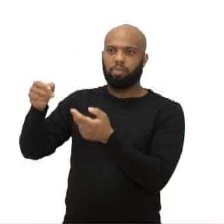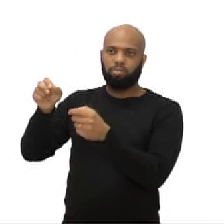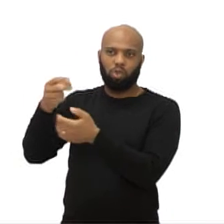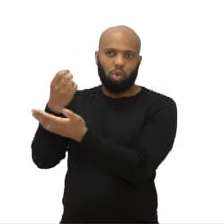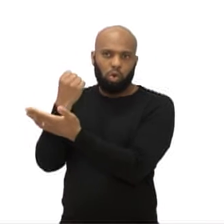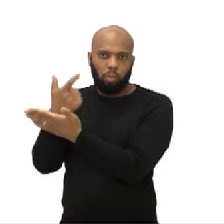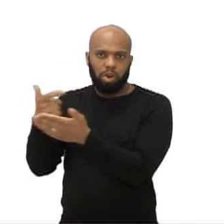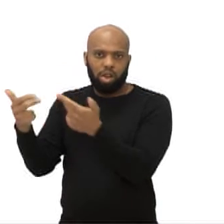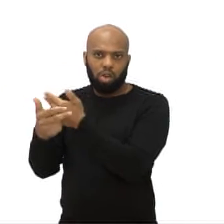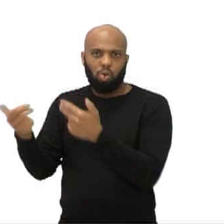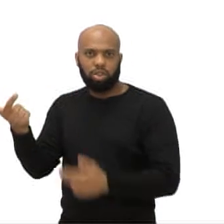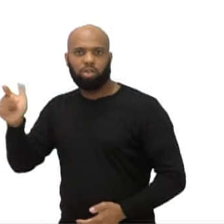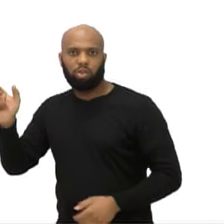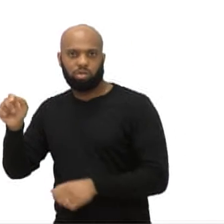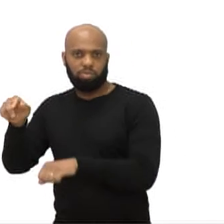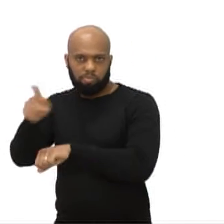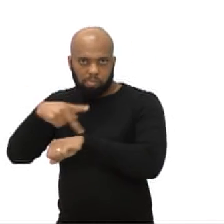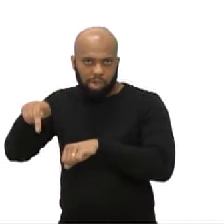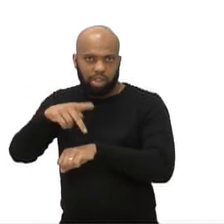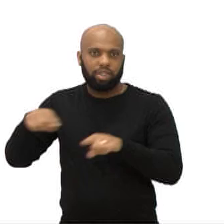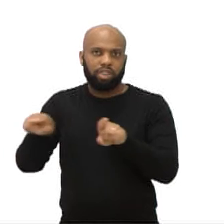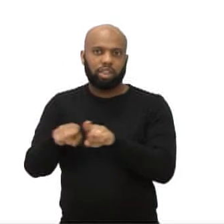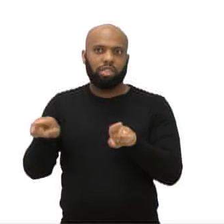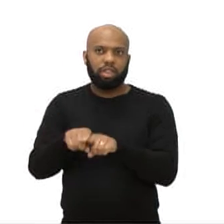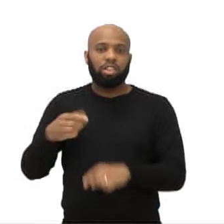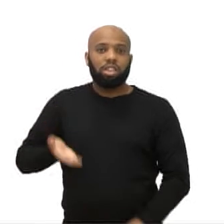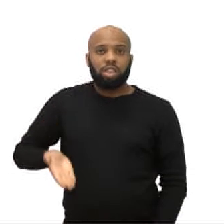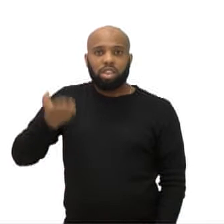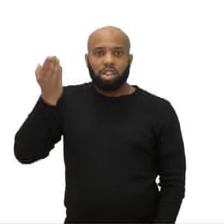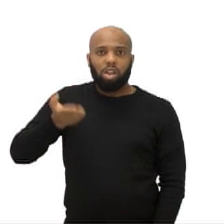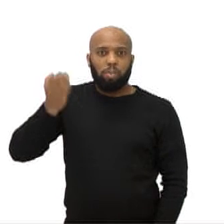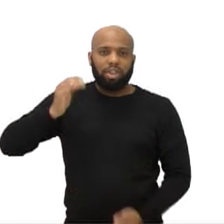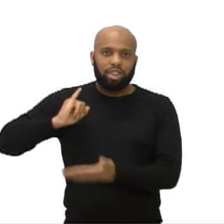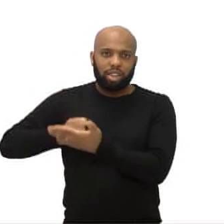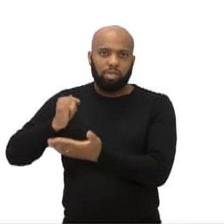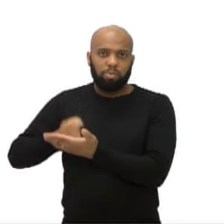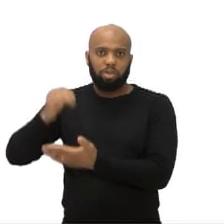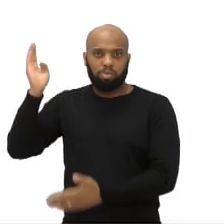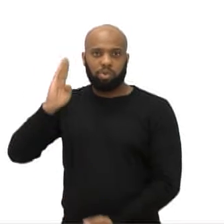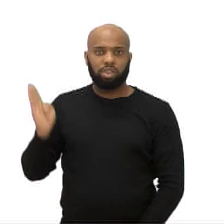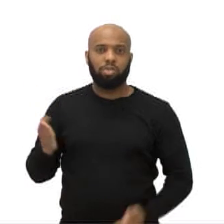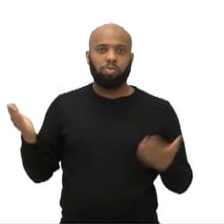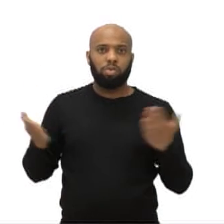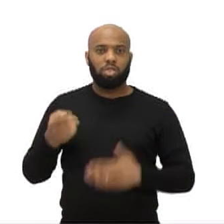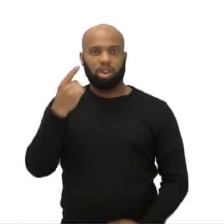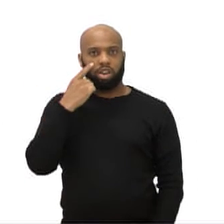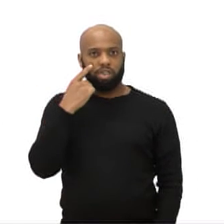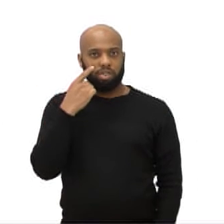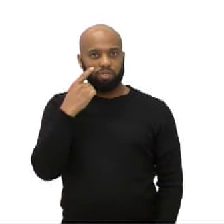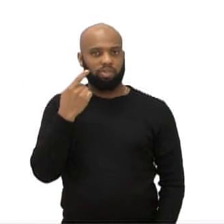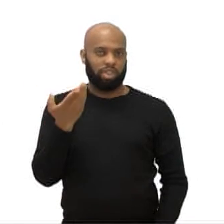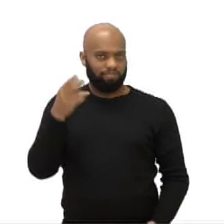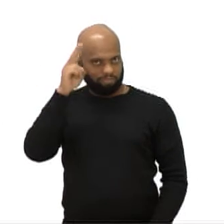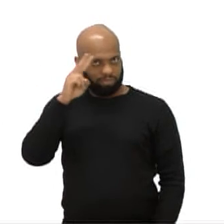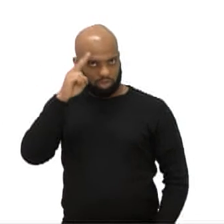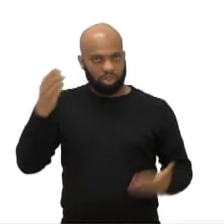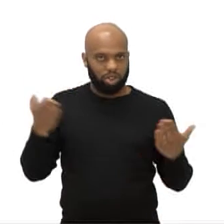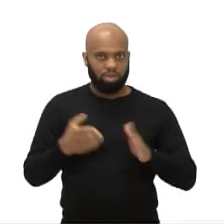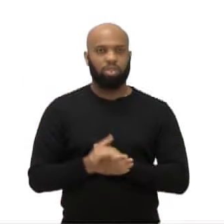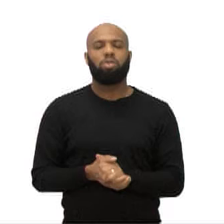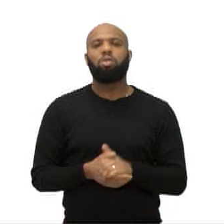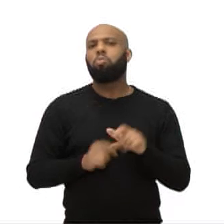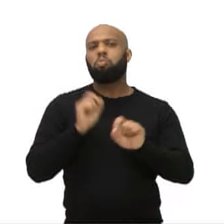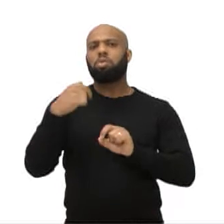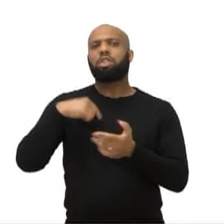produtos estrangeiros e elevação dos impostos para províncias brasileiras. Vamos conferir essa história. O que eu li